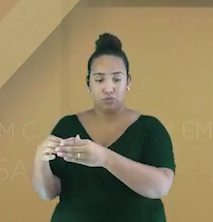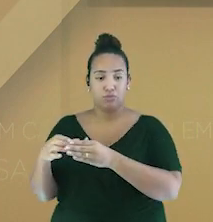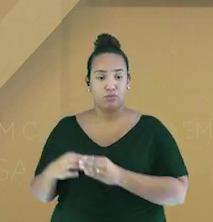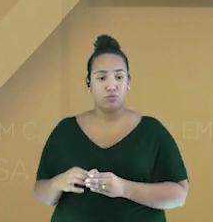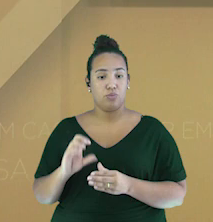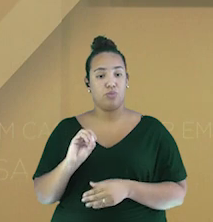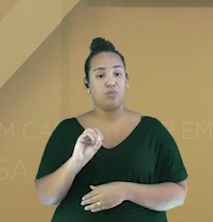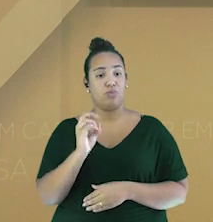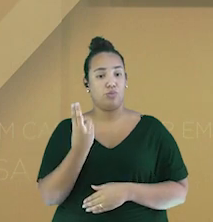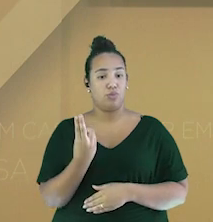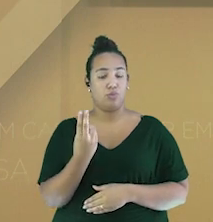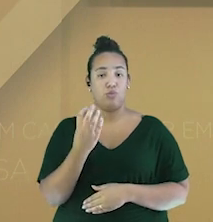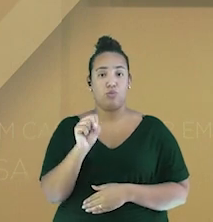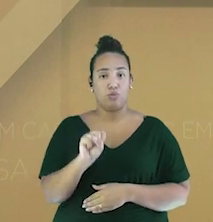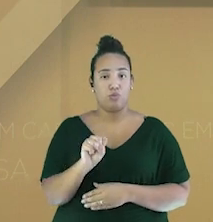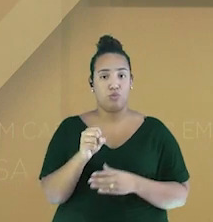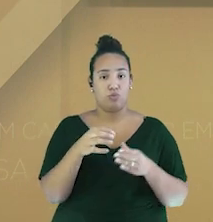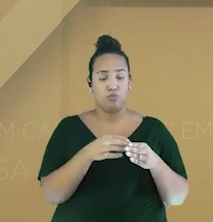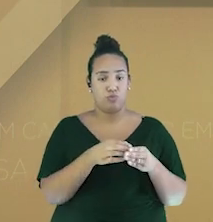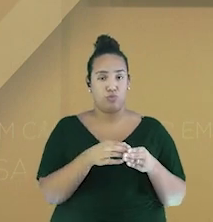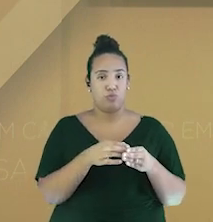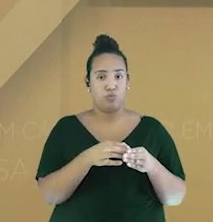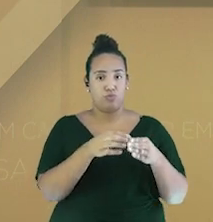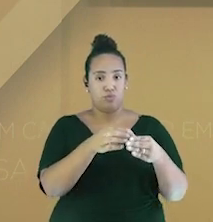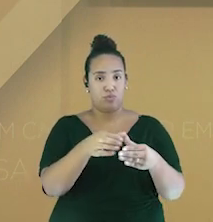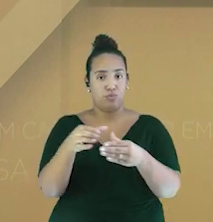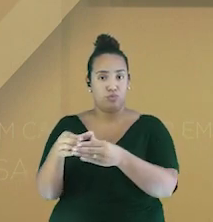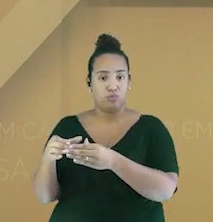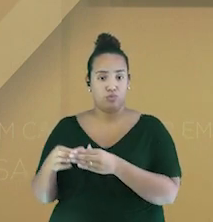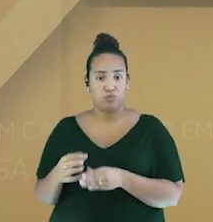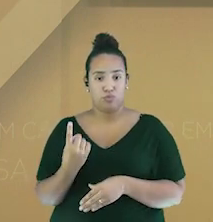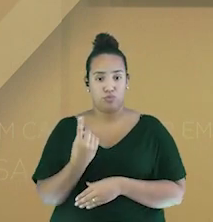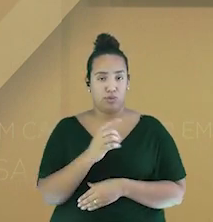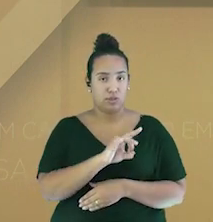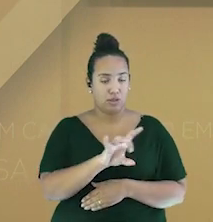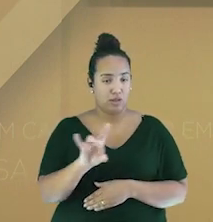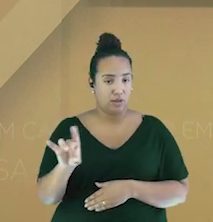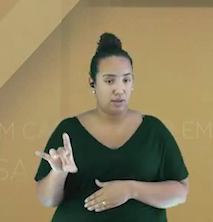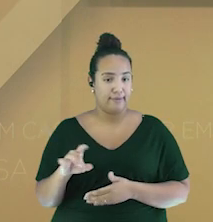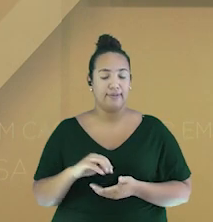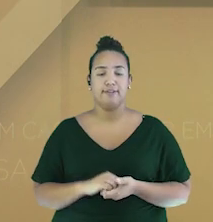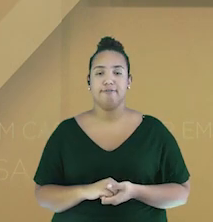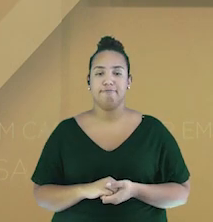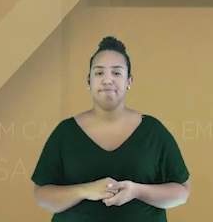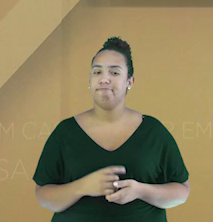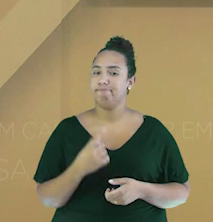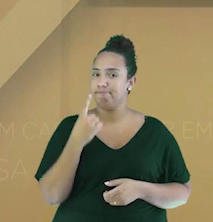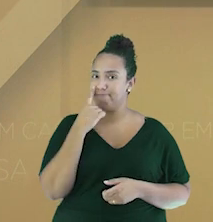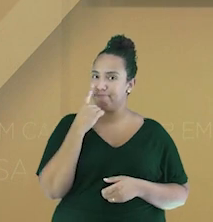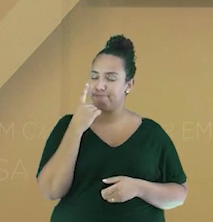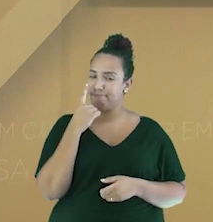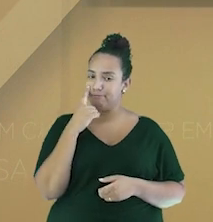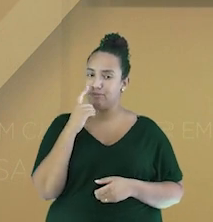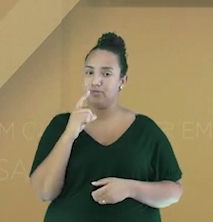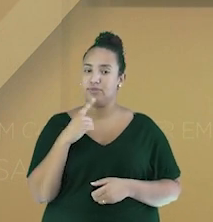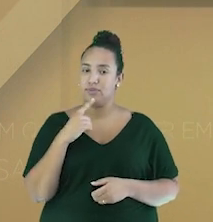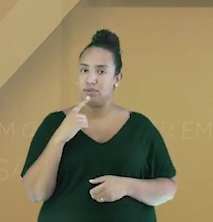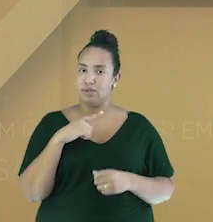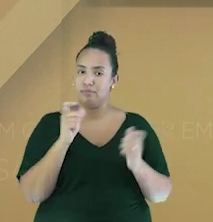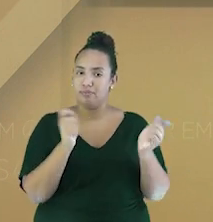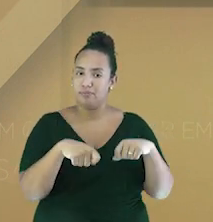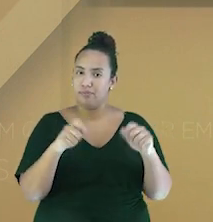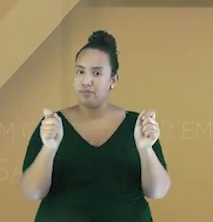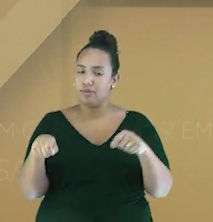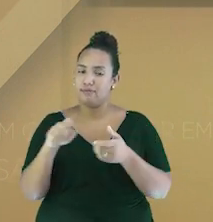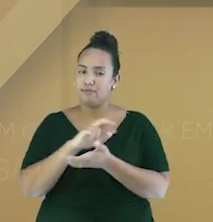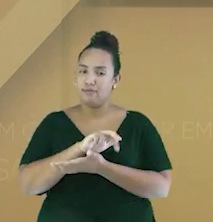balas ou em 8 grupos com 1 bala cada um. Viu só de quantas maneiras diferentes ele pode organizar